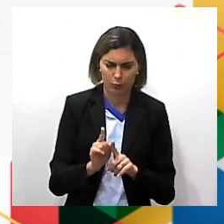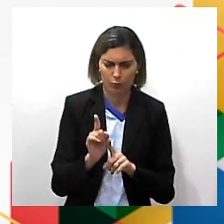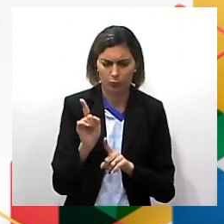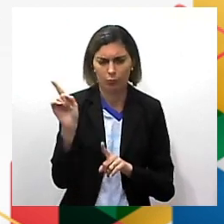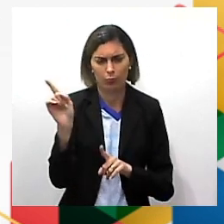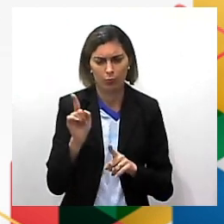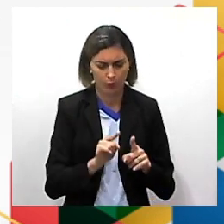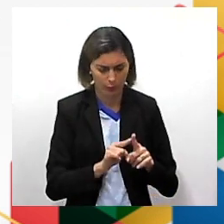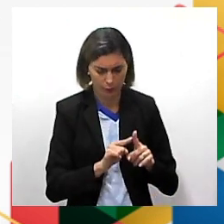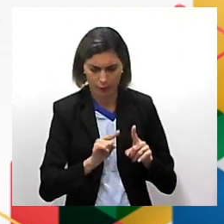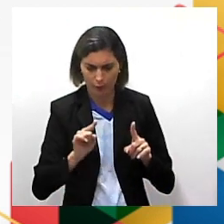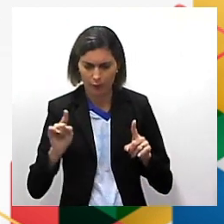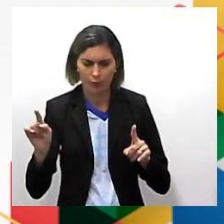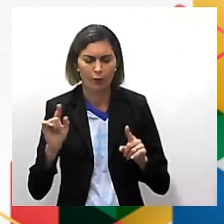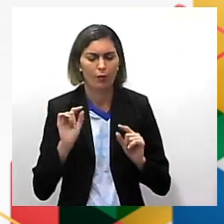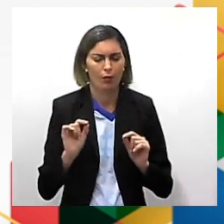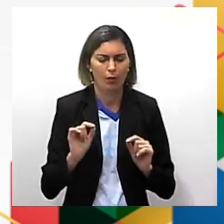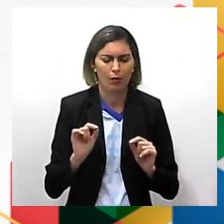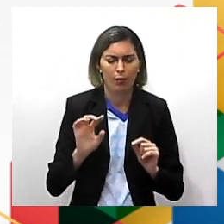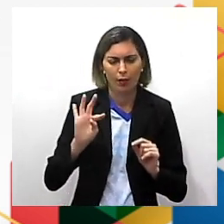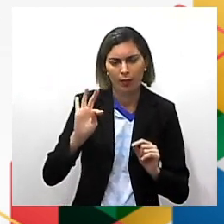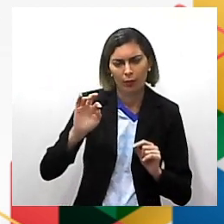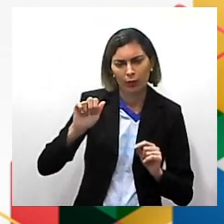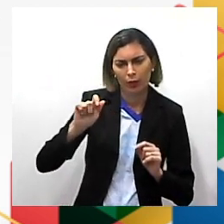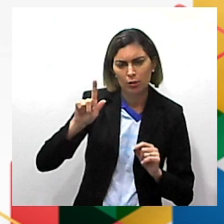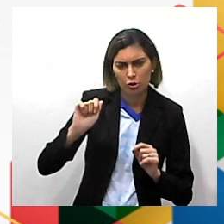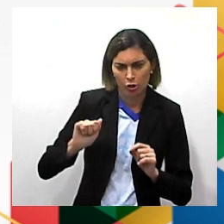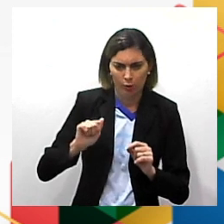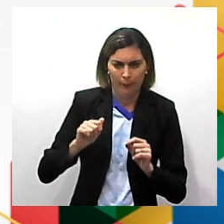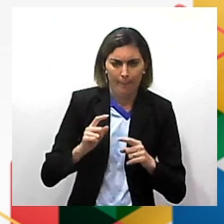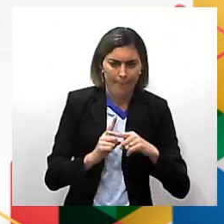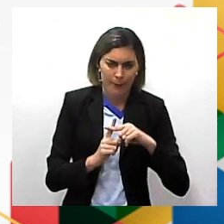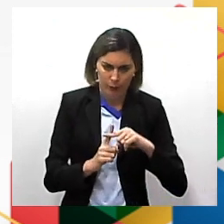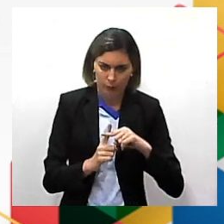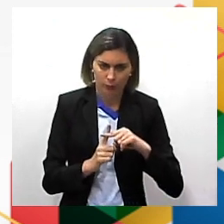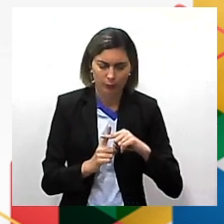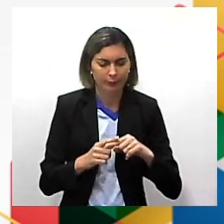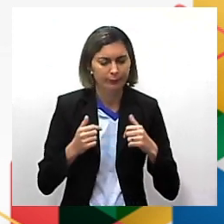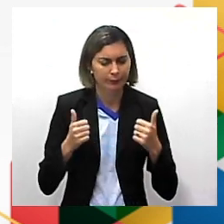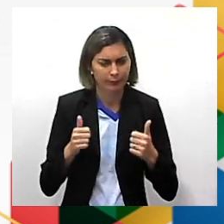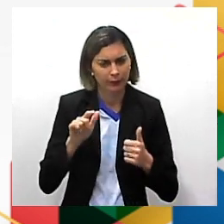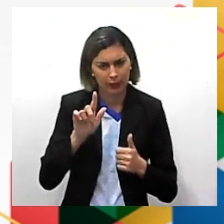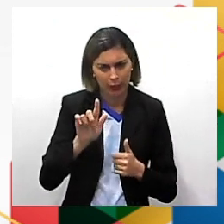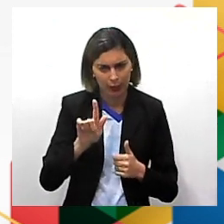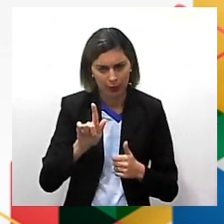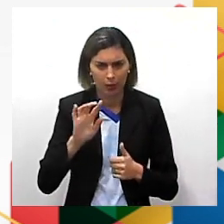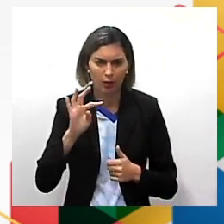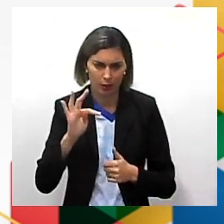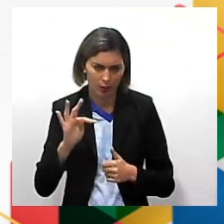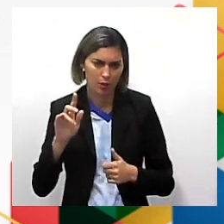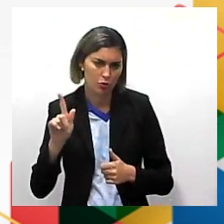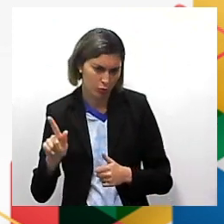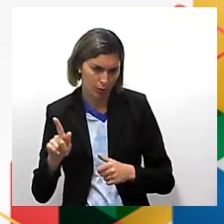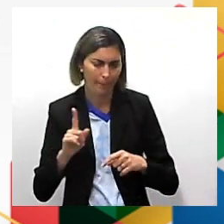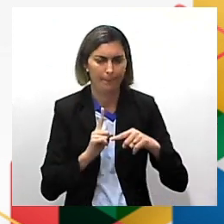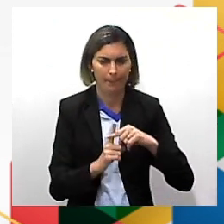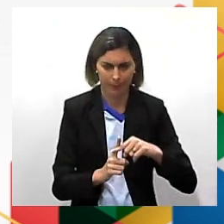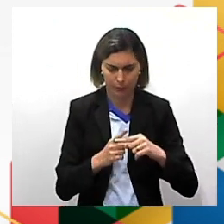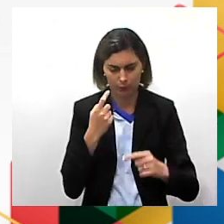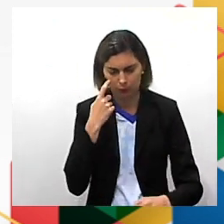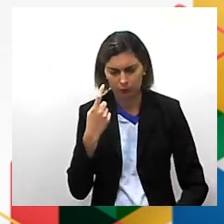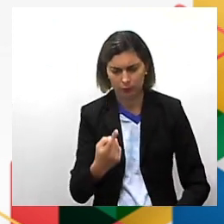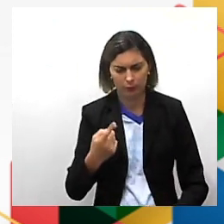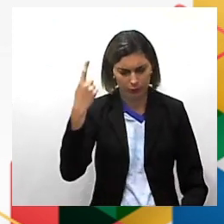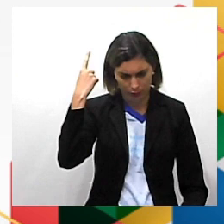reta aqui, ó, sendo uma tangente positiva, beleza? Tá massa? Então aí a gente já olha para a questão e